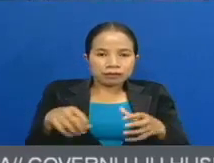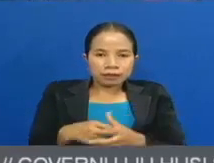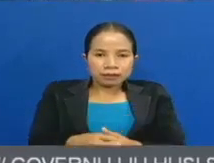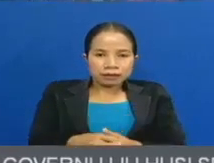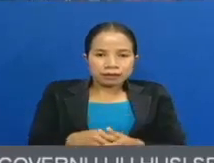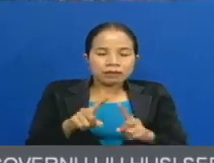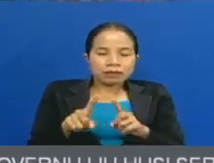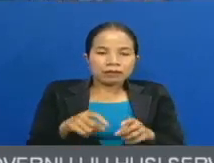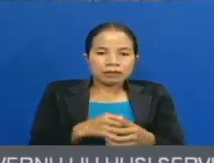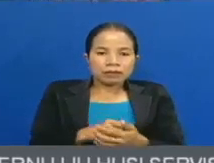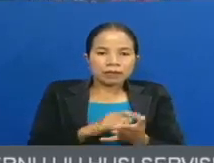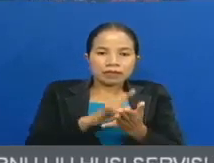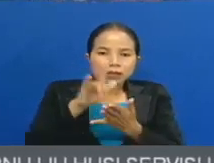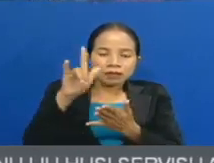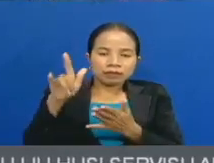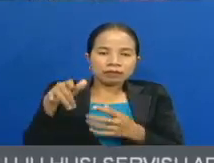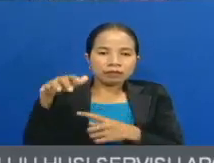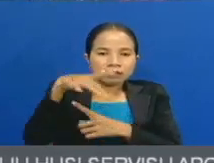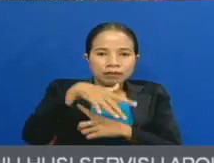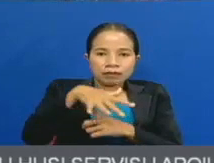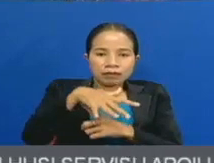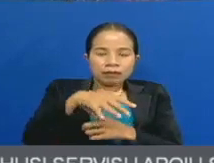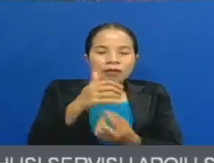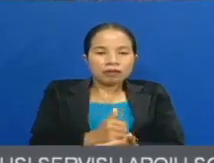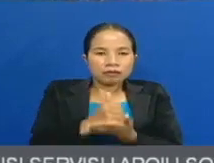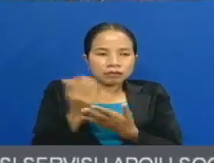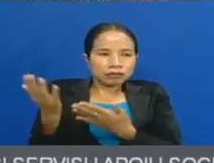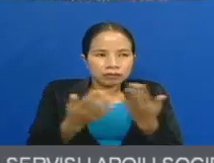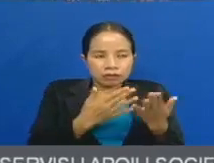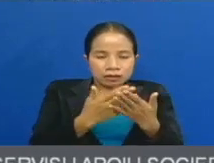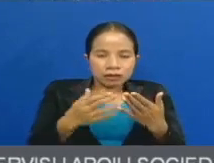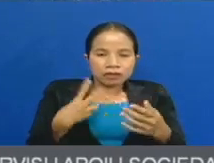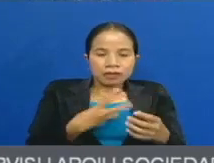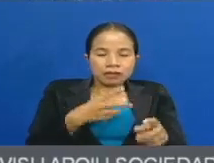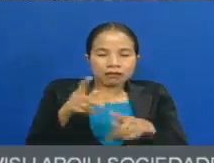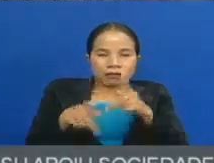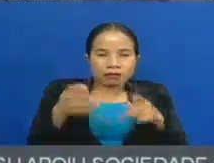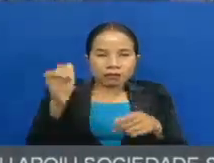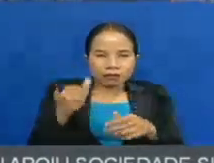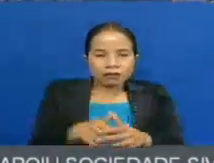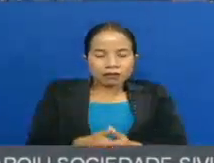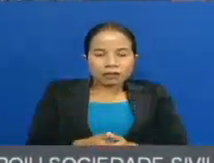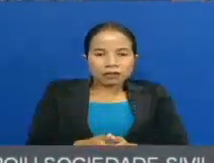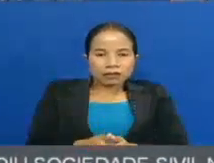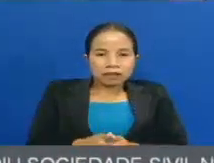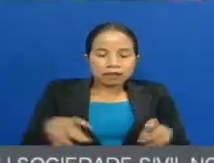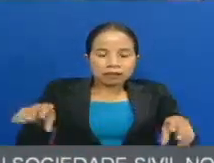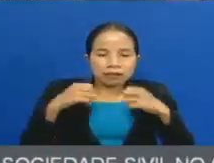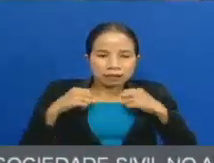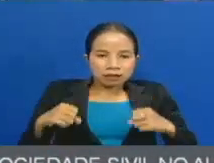era como se helicóptero, mas, né, para ajuda, Lourdes Sassano vai ter na população austríaca. E o setor